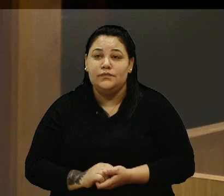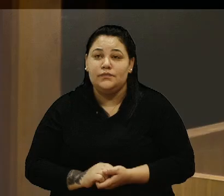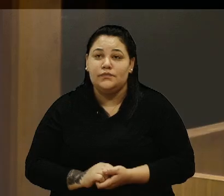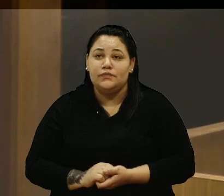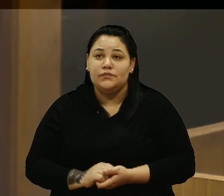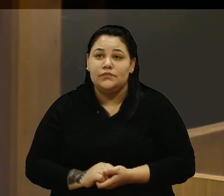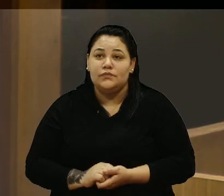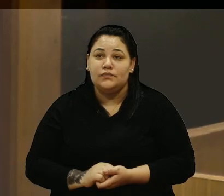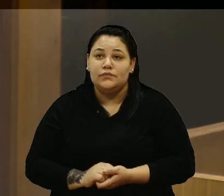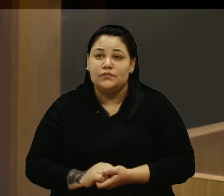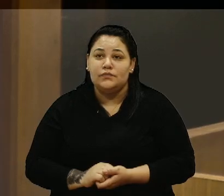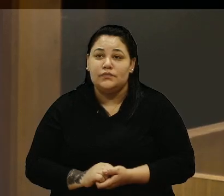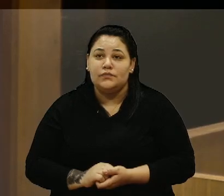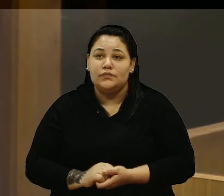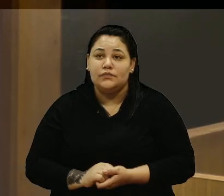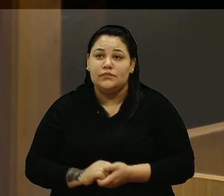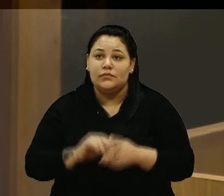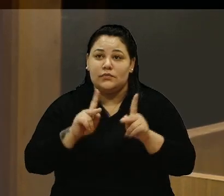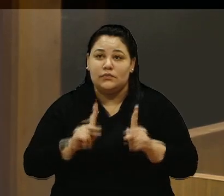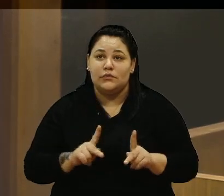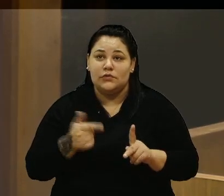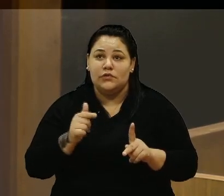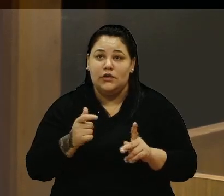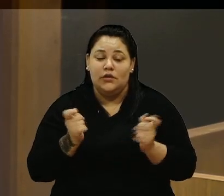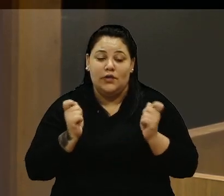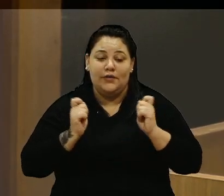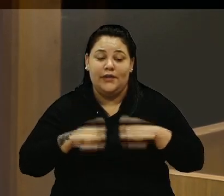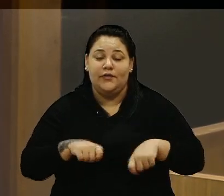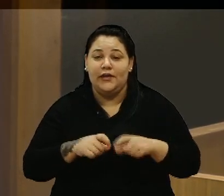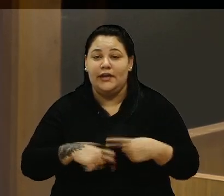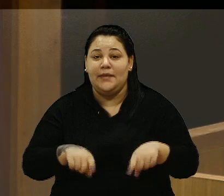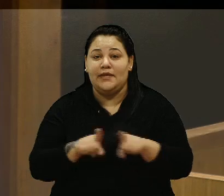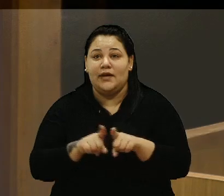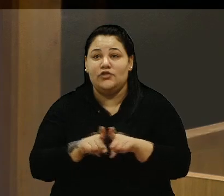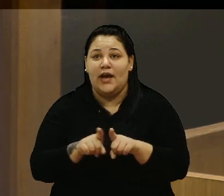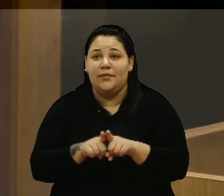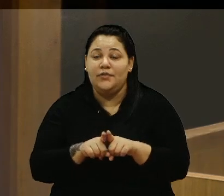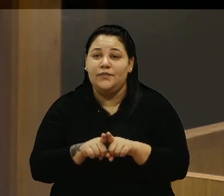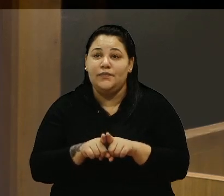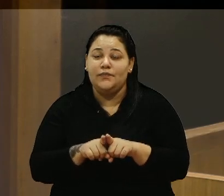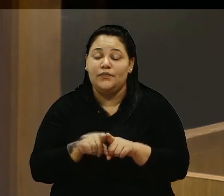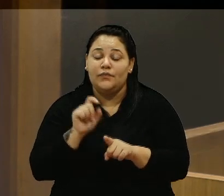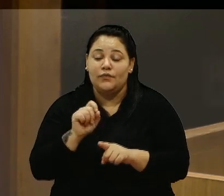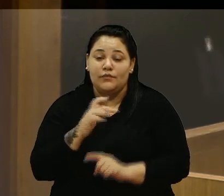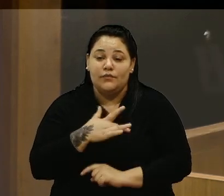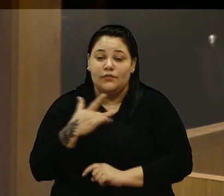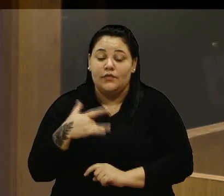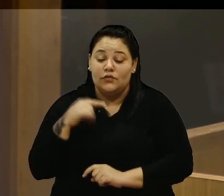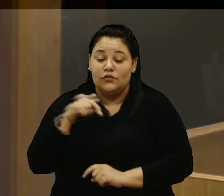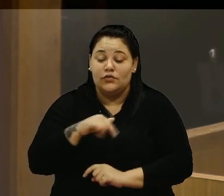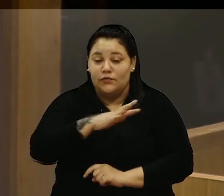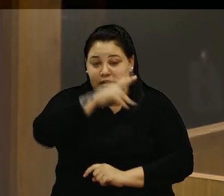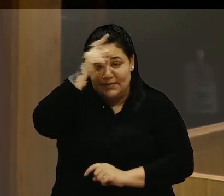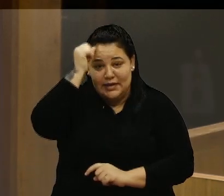um incompetente, que é esse cidadão, o que é a saúde do nosso município?